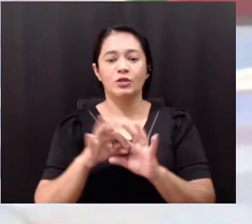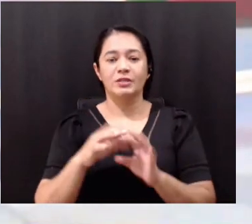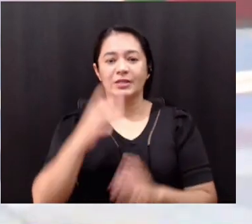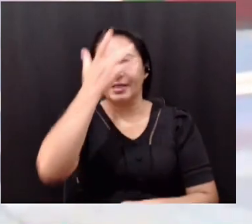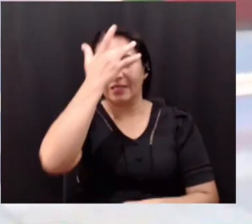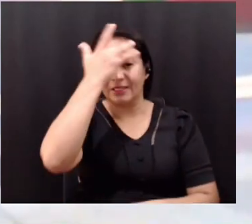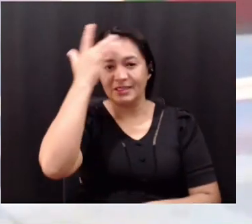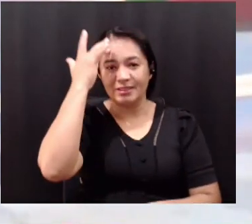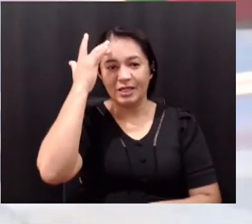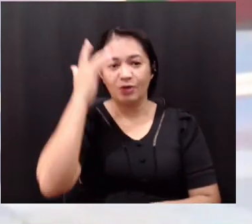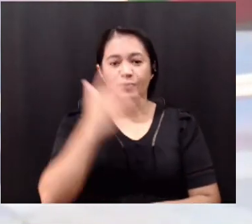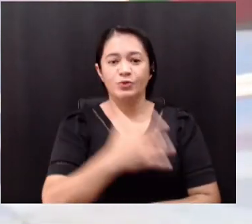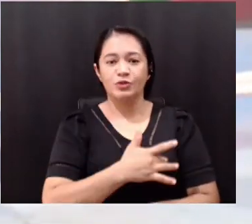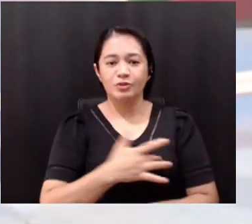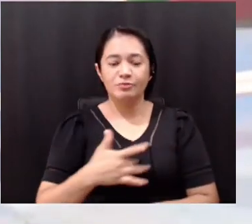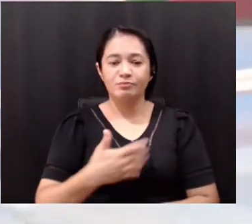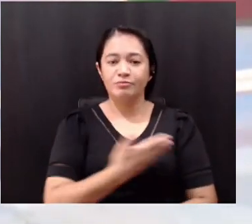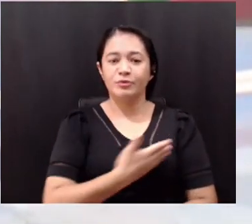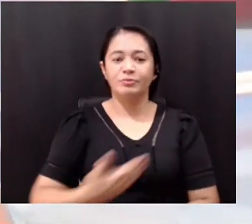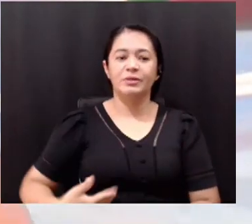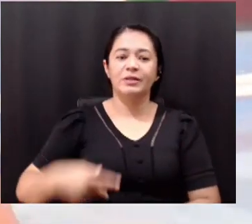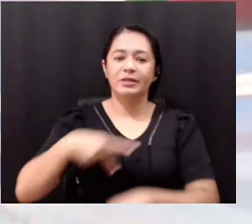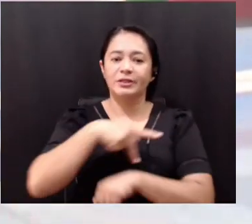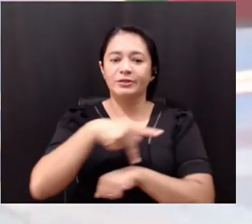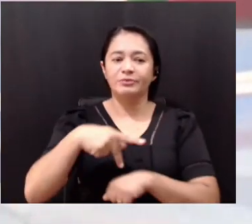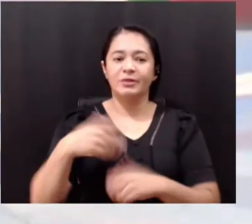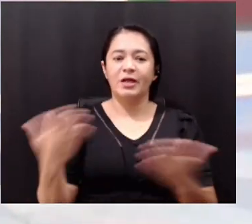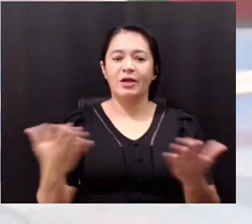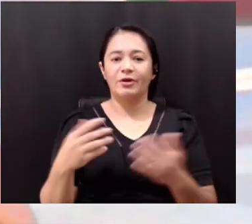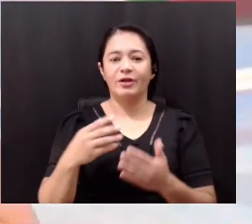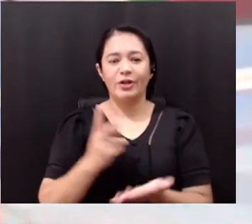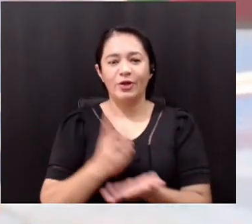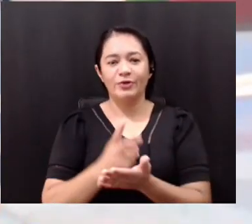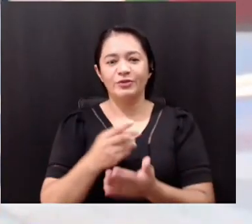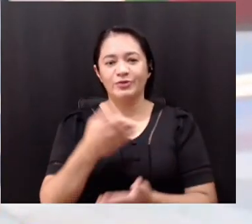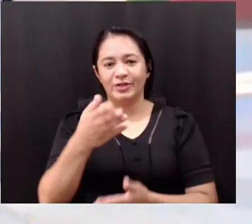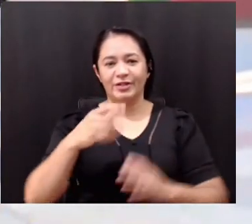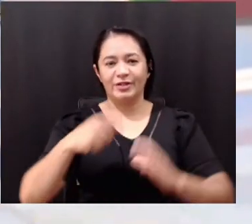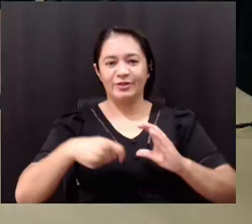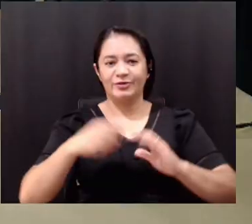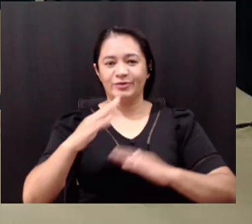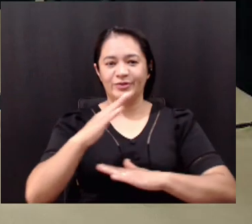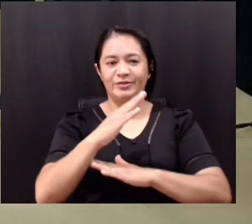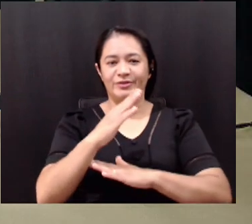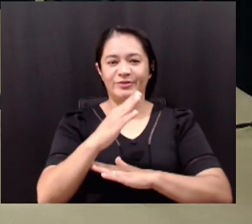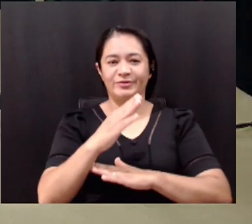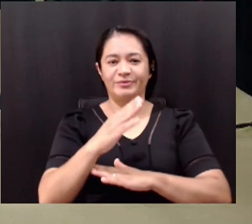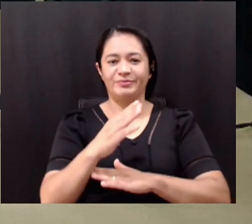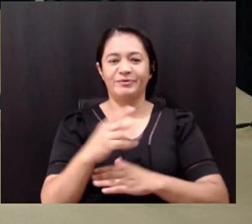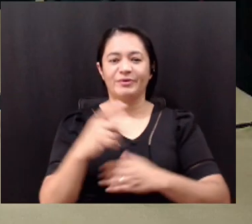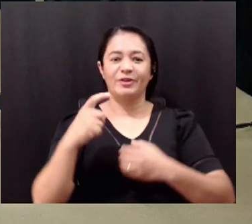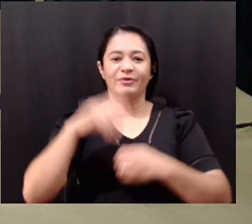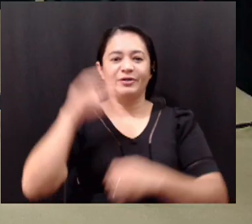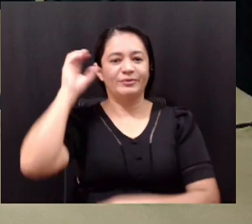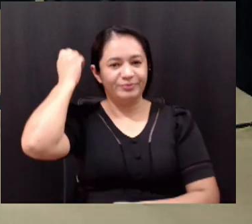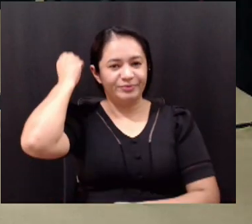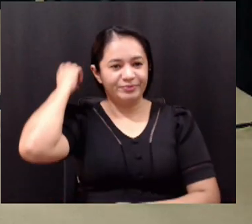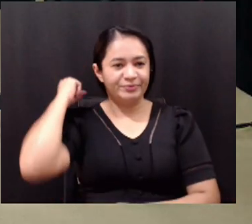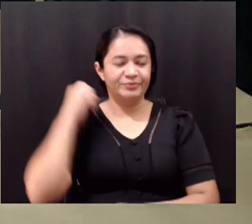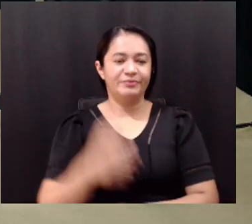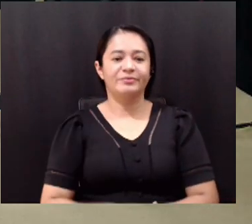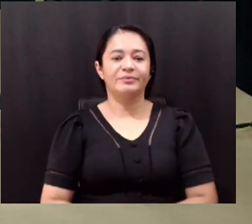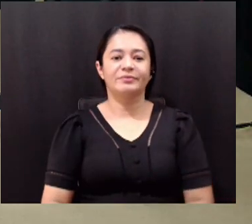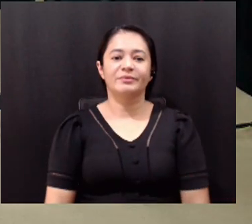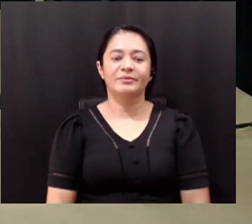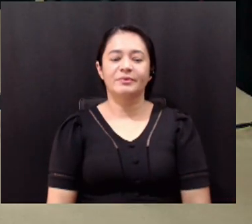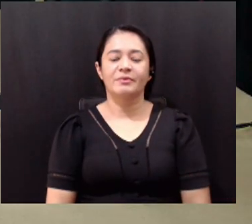país. Agora todo esse debate continua aí no estúdio. Eu volto com você, Rúbia. Muito obrigada, Ana Paula